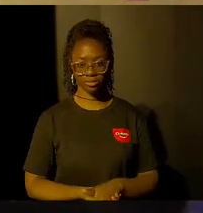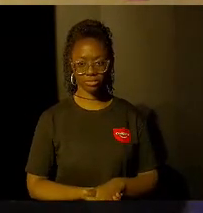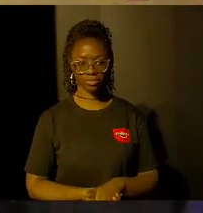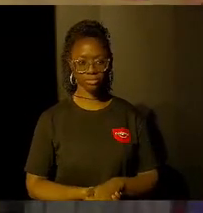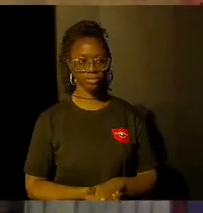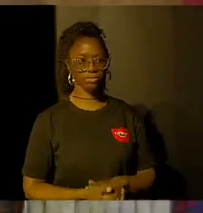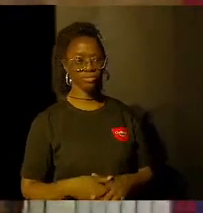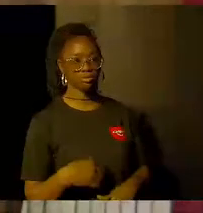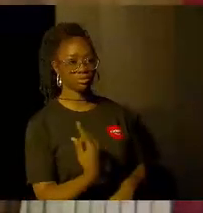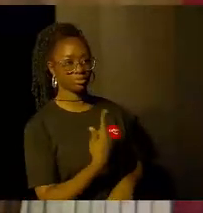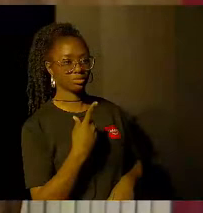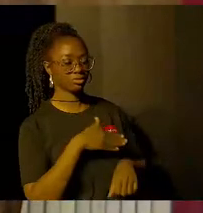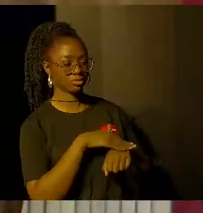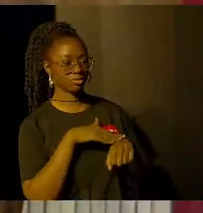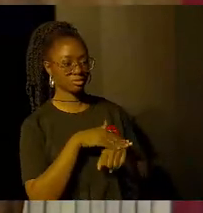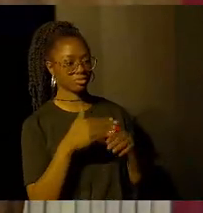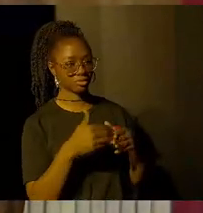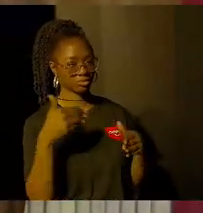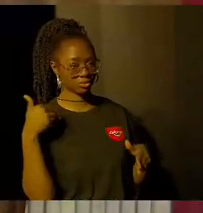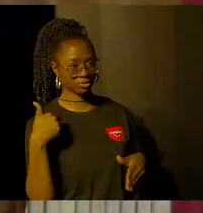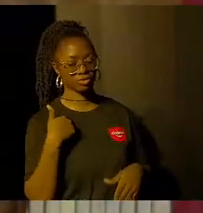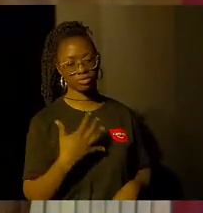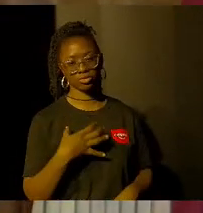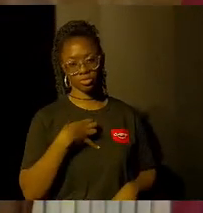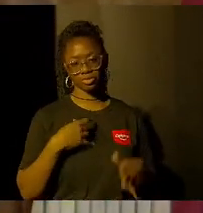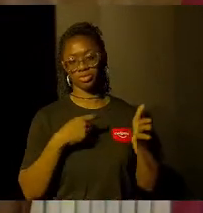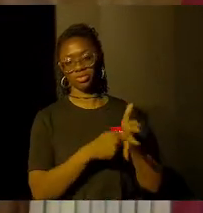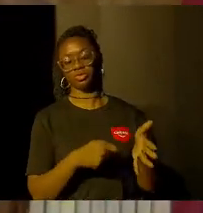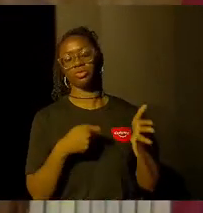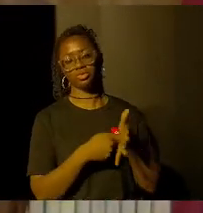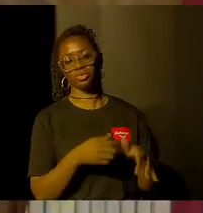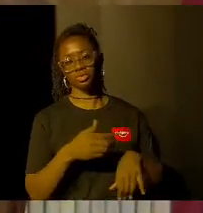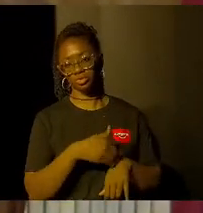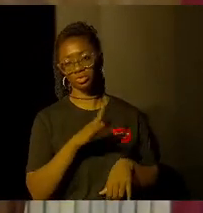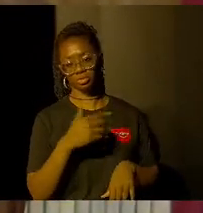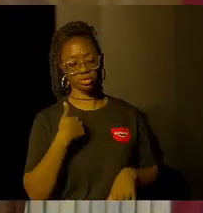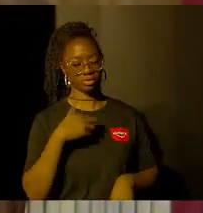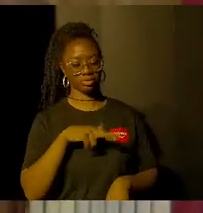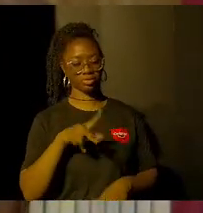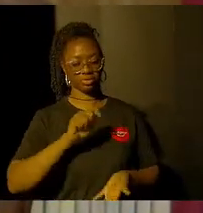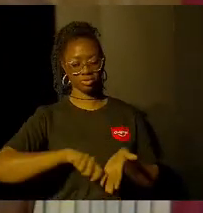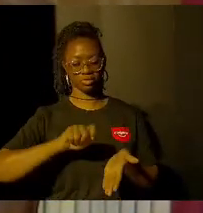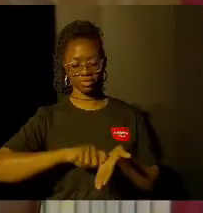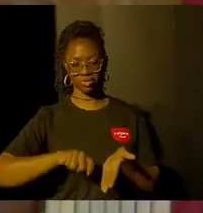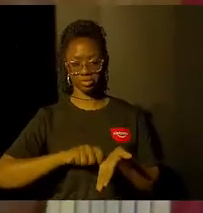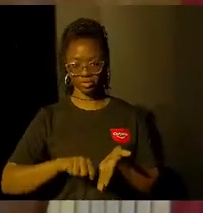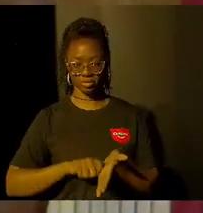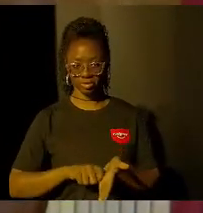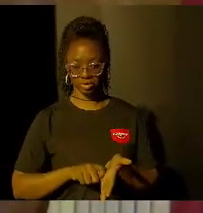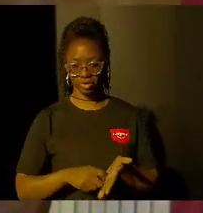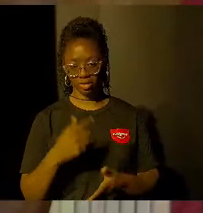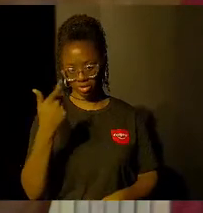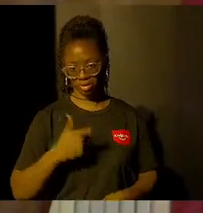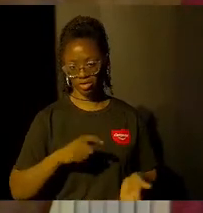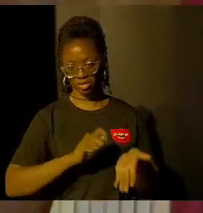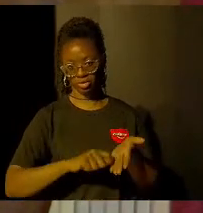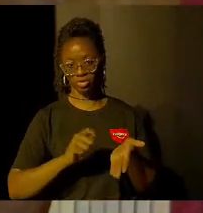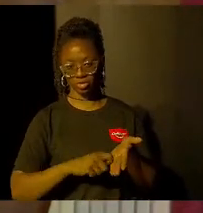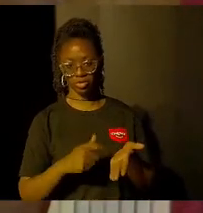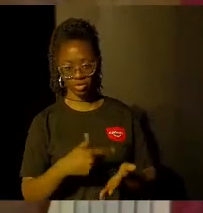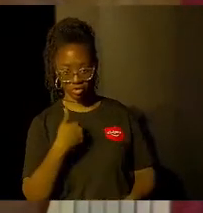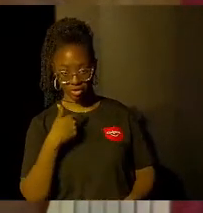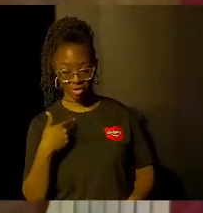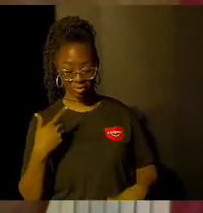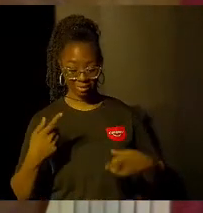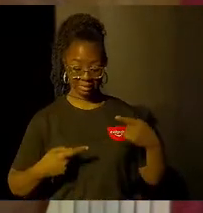conversava antes né Eu disse que eu me sinto muito mais ativista do que escritora né escritora é um lugar com qual eu ainda